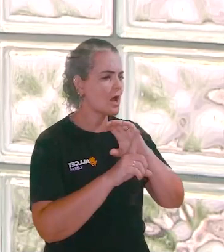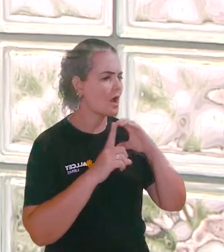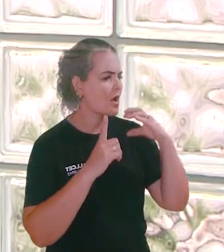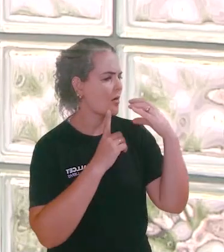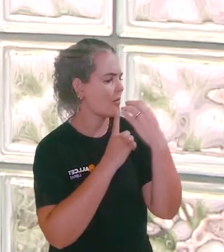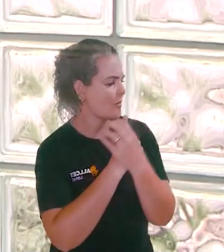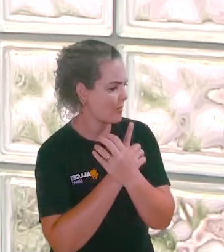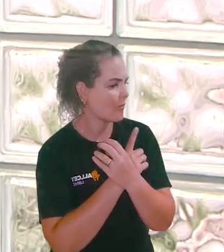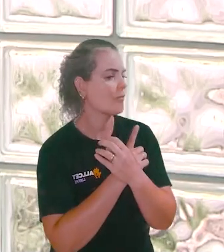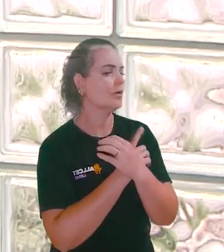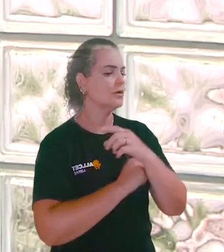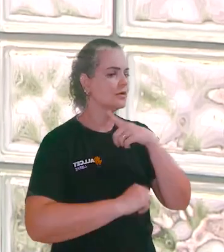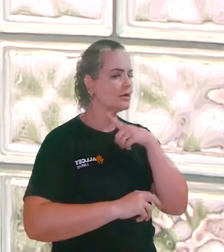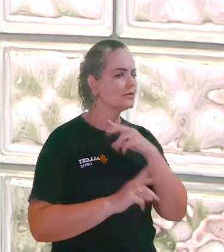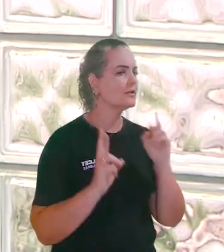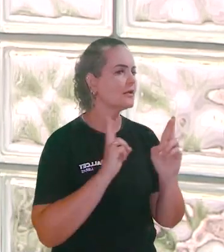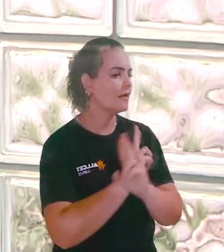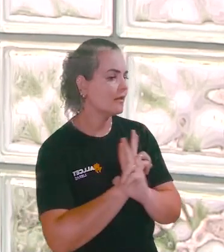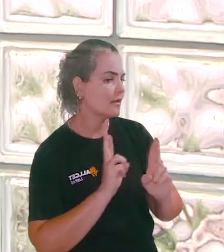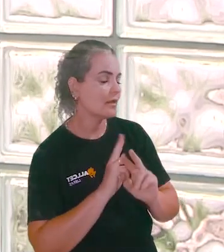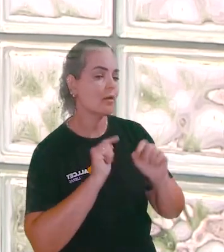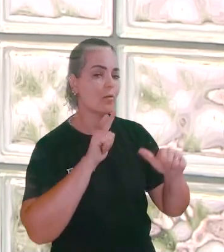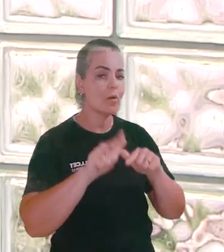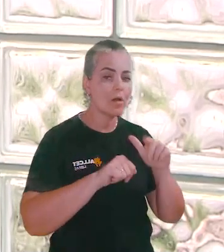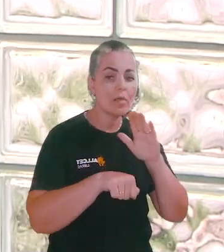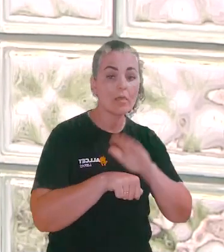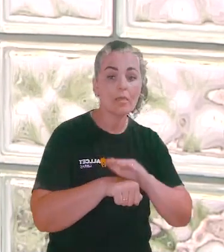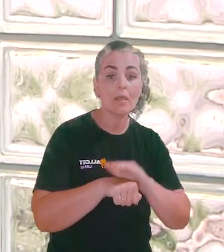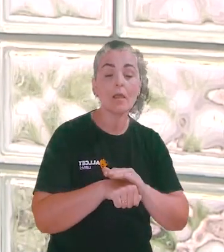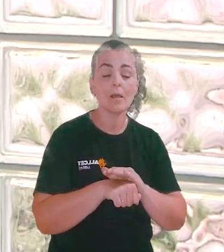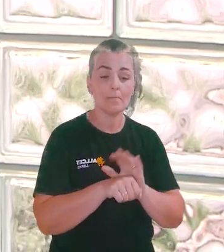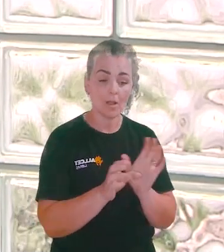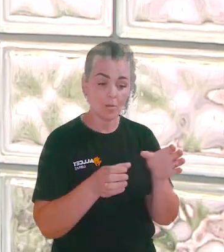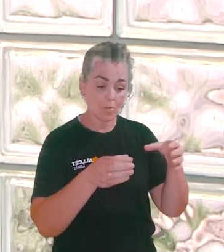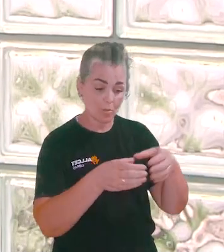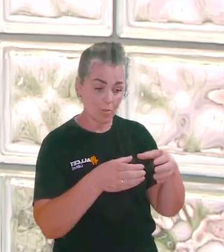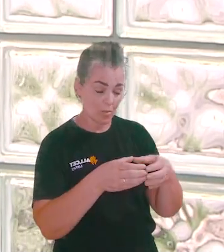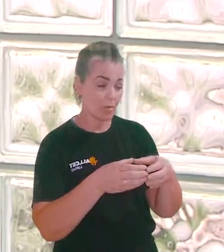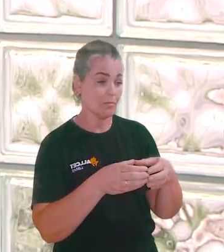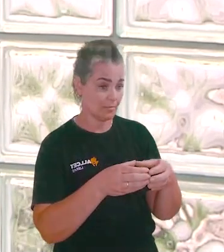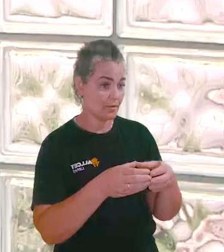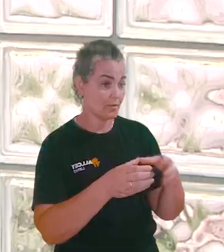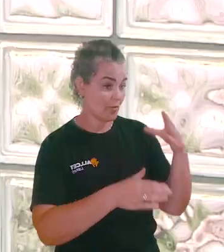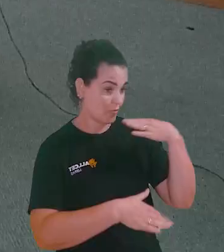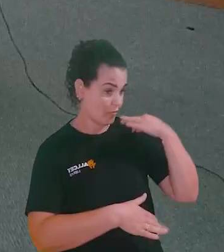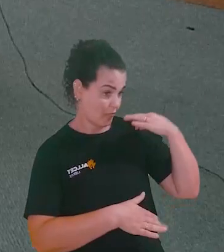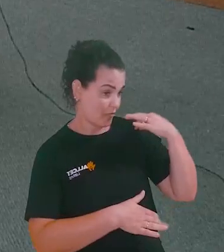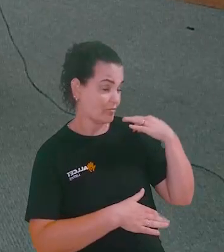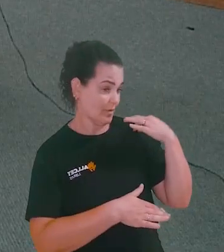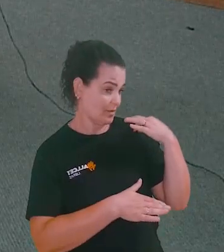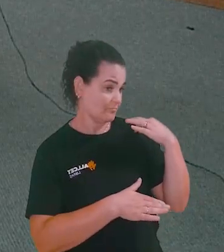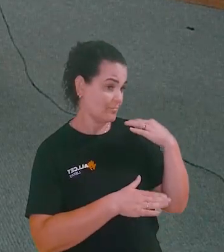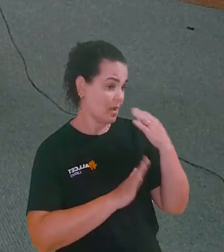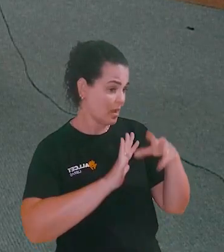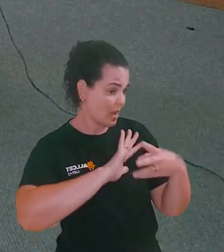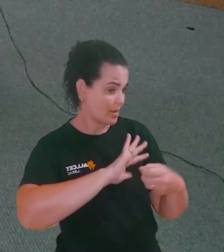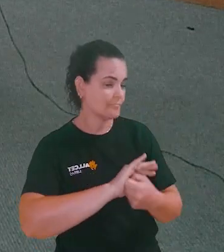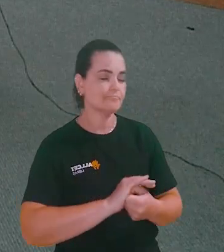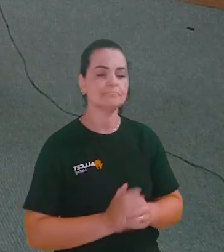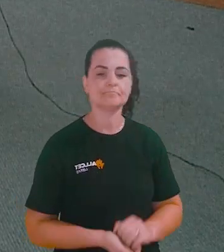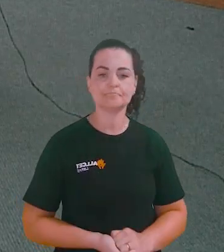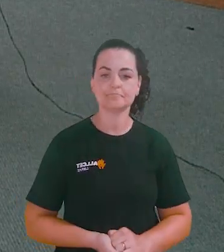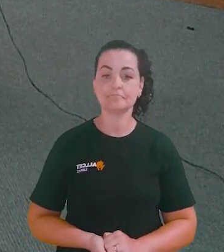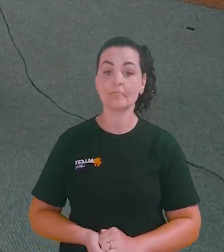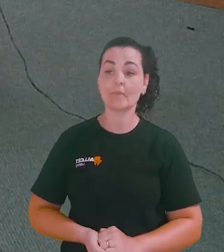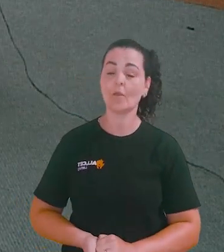sido o retorno da comunidade jaraguaense em relação às atividades desenvolvidas pelo núcleo do voluntariado da CIGES? O